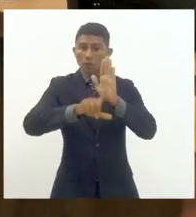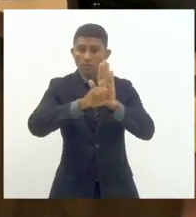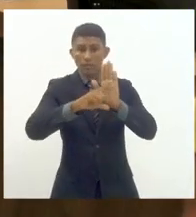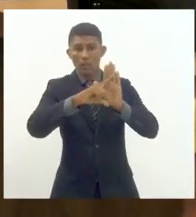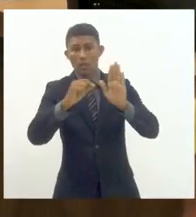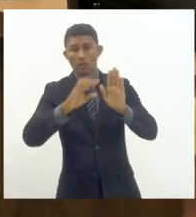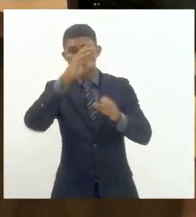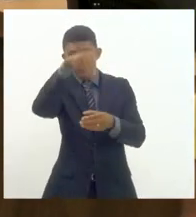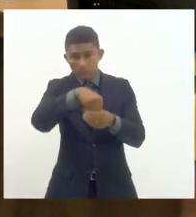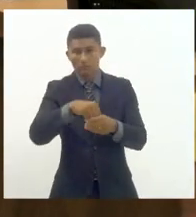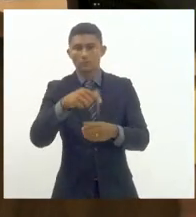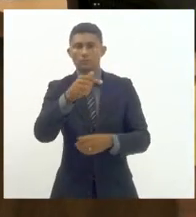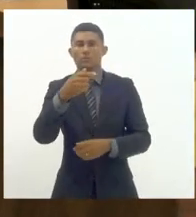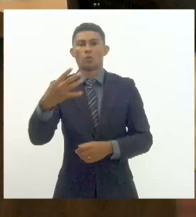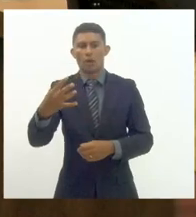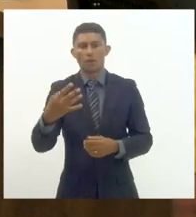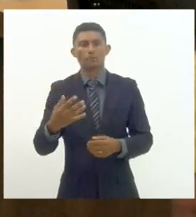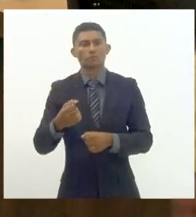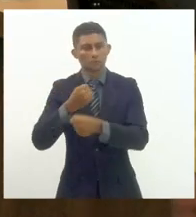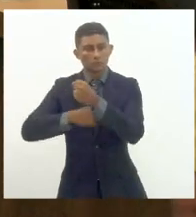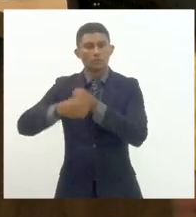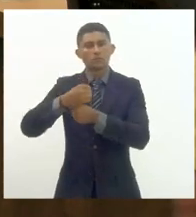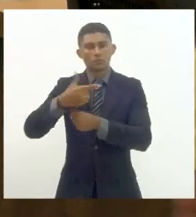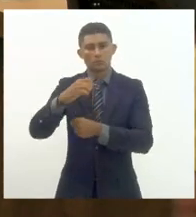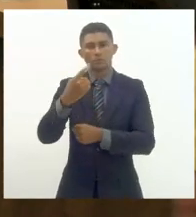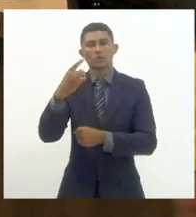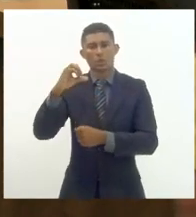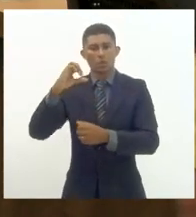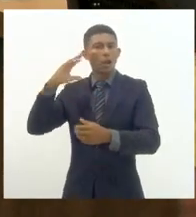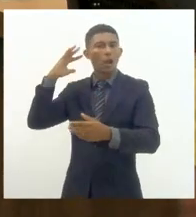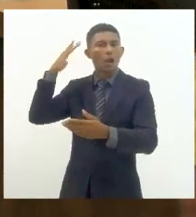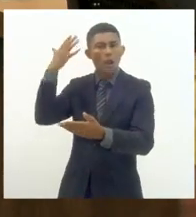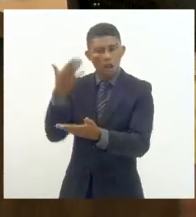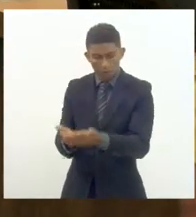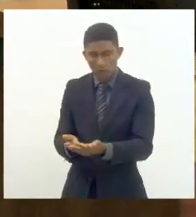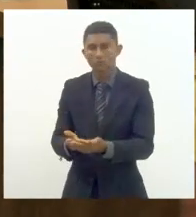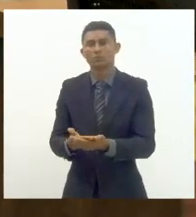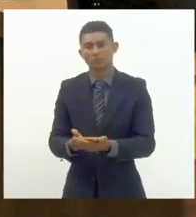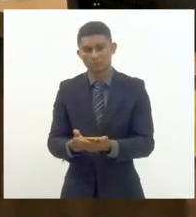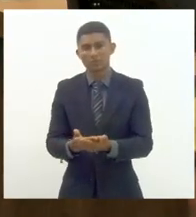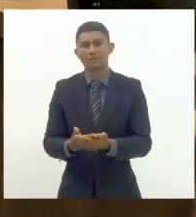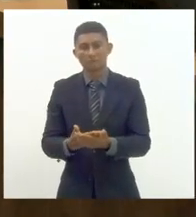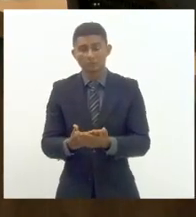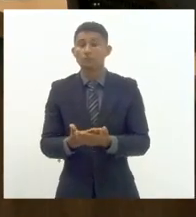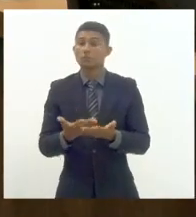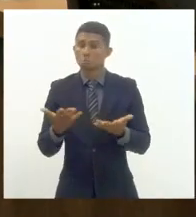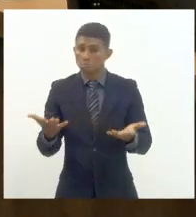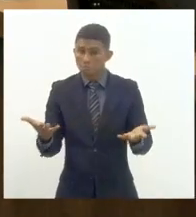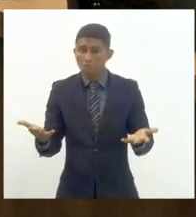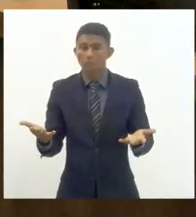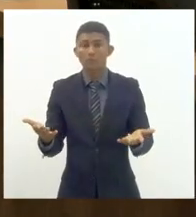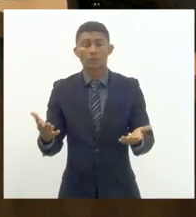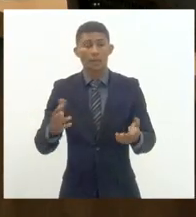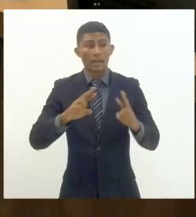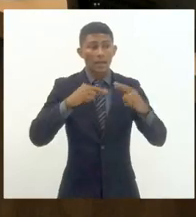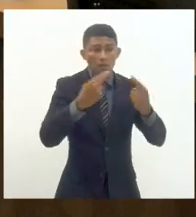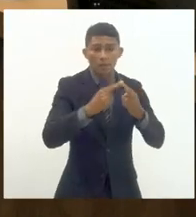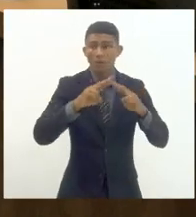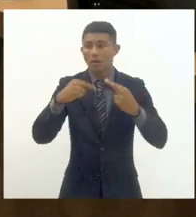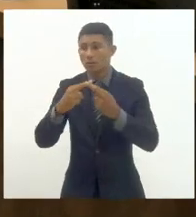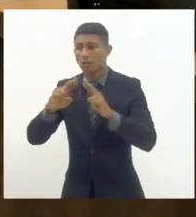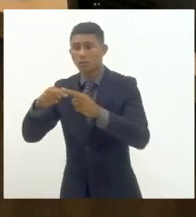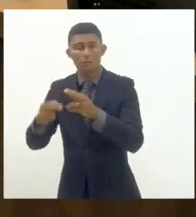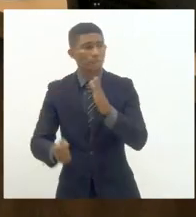artigos trabalhados desde 2019, numa sequência interminável, mas muito útil, de audiências públicas. Eu